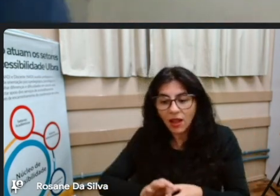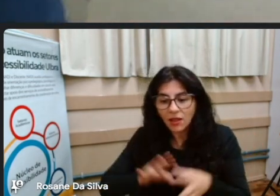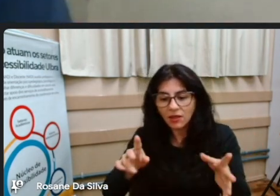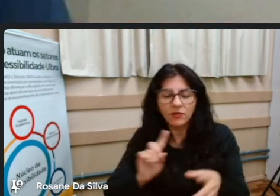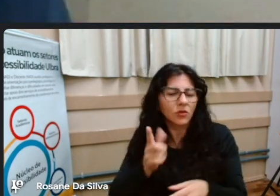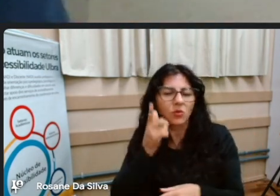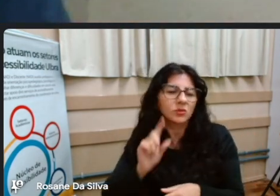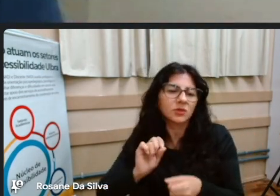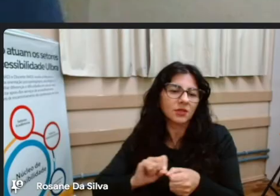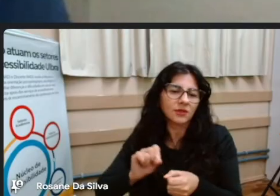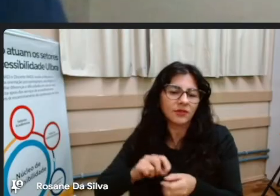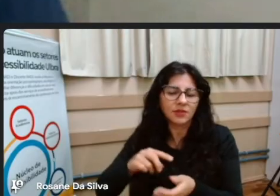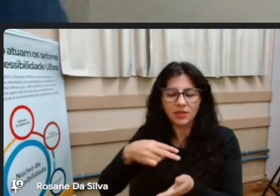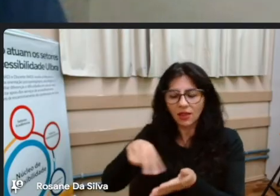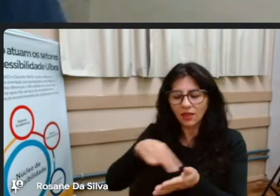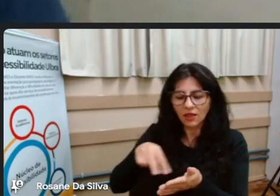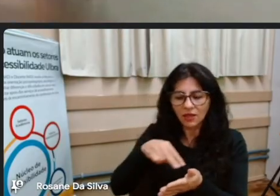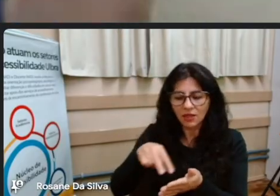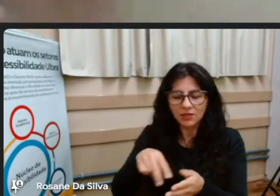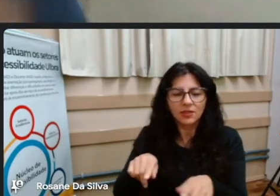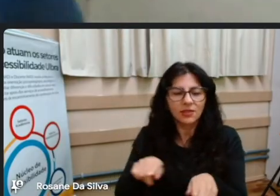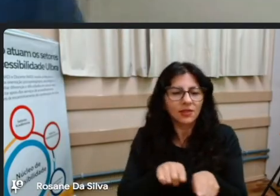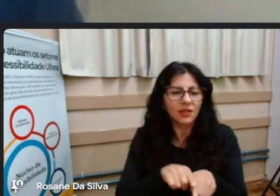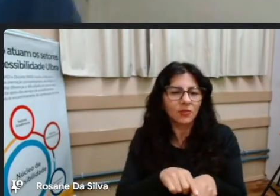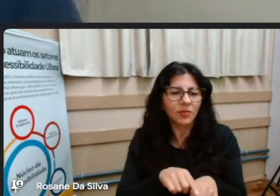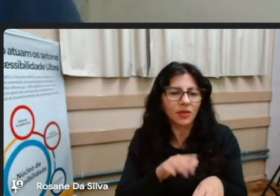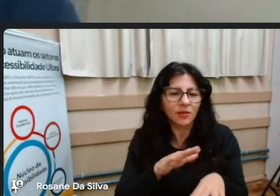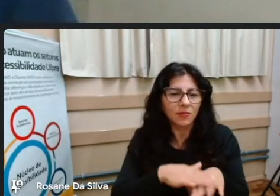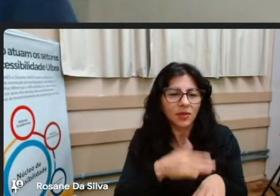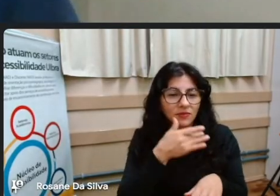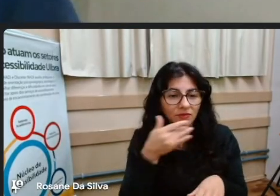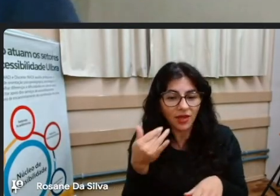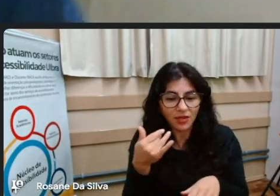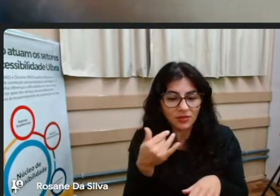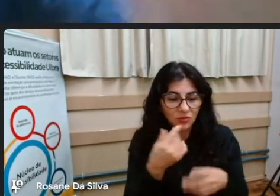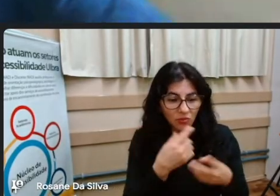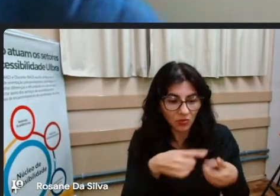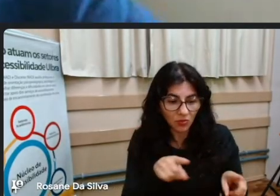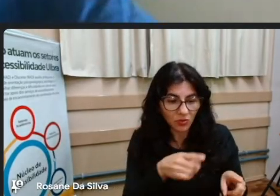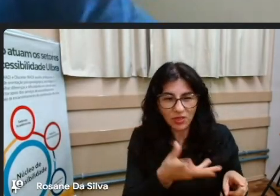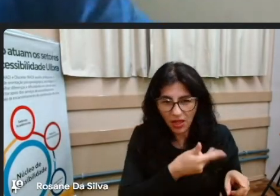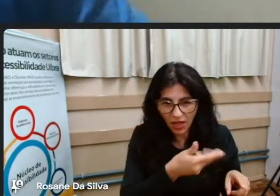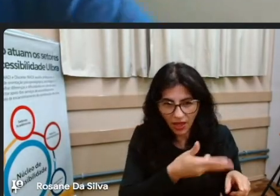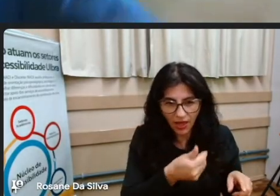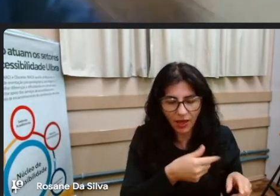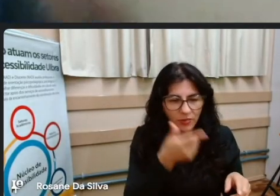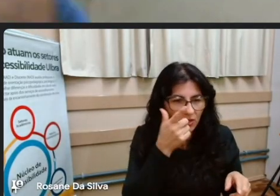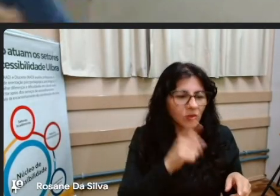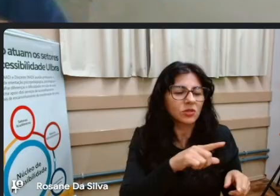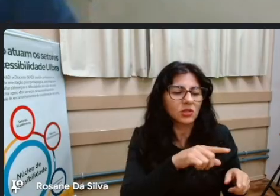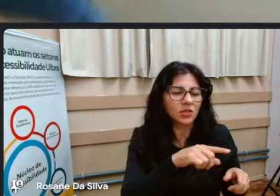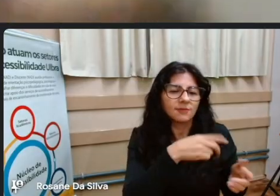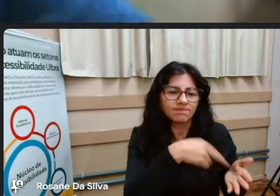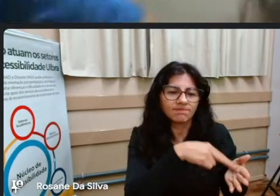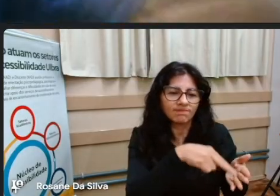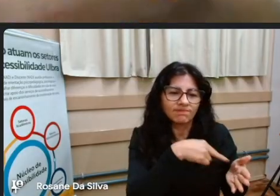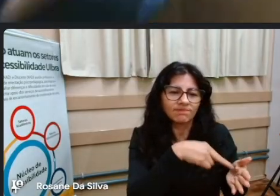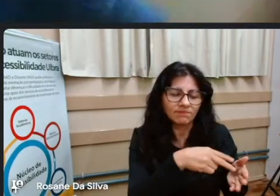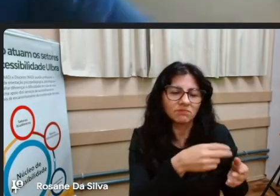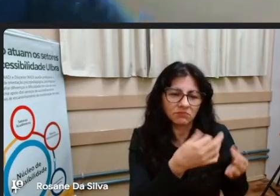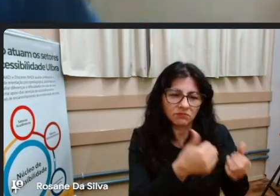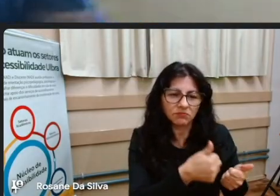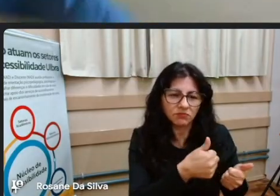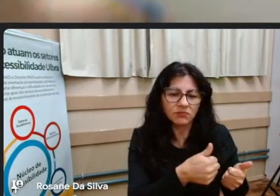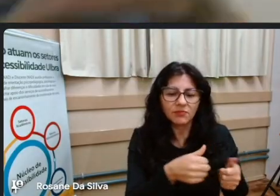espontâneo travavam não faziam a assim como tem uma facilidade de dançar as músicas rápidas e as lentas que exigiam mais